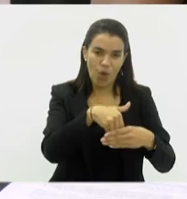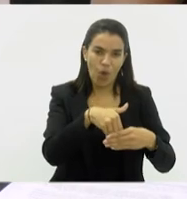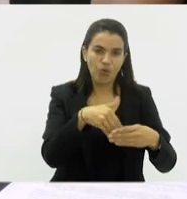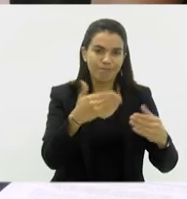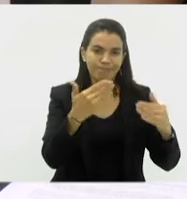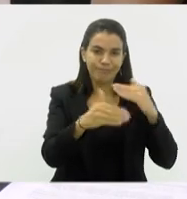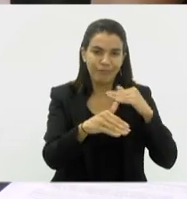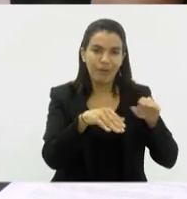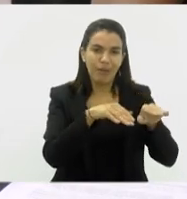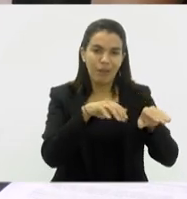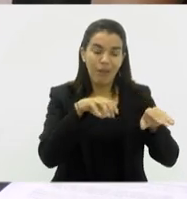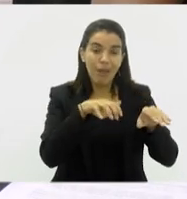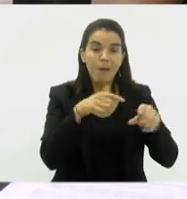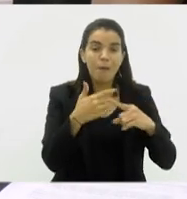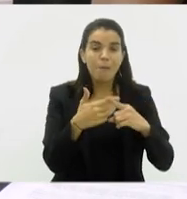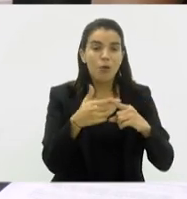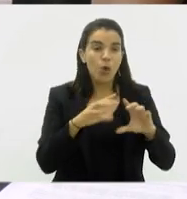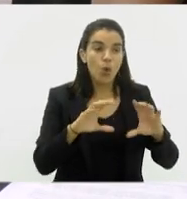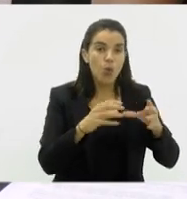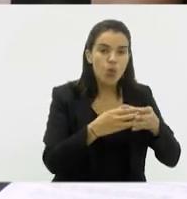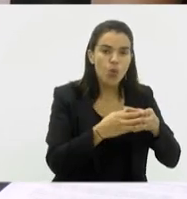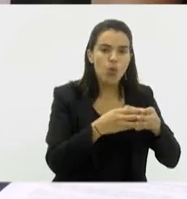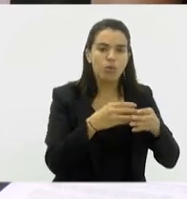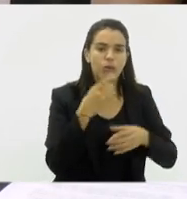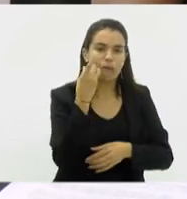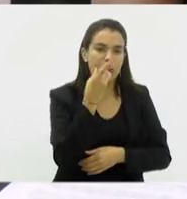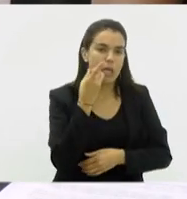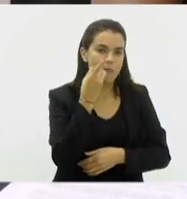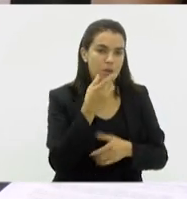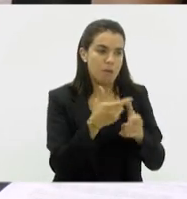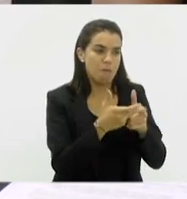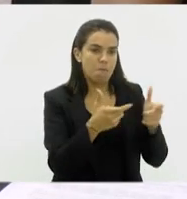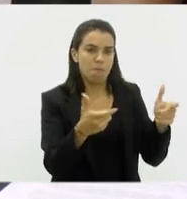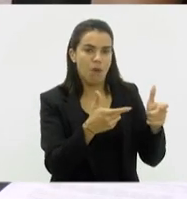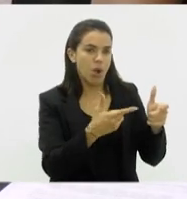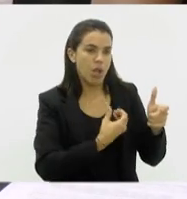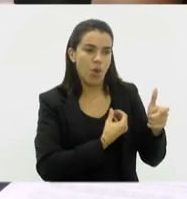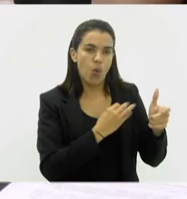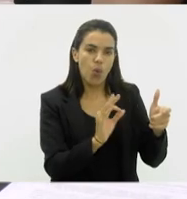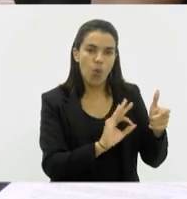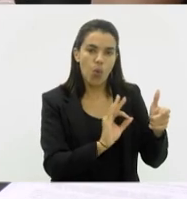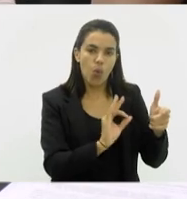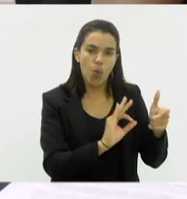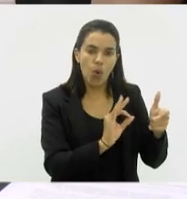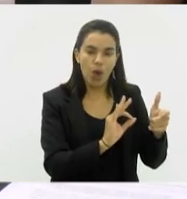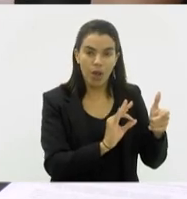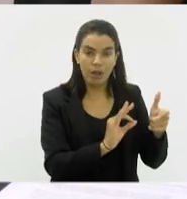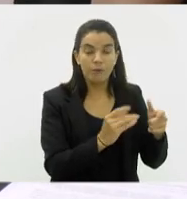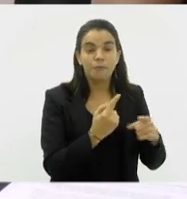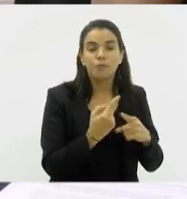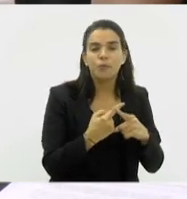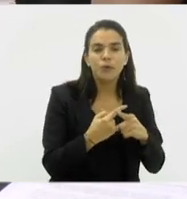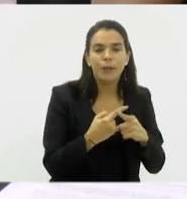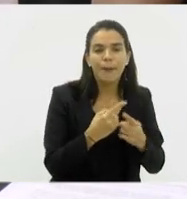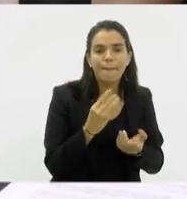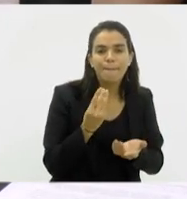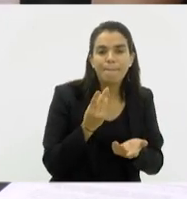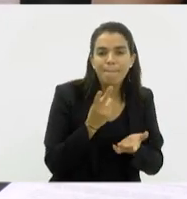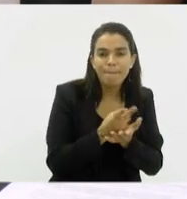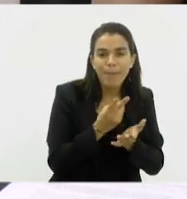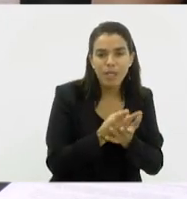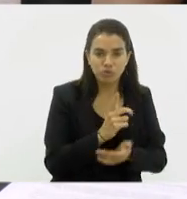o conjunto dos deputados pelo menos uma a maioria dos deputados estivesse presente Porque mesmo com có